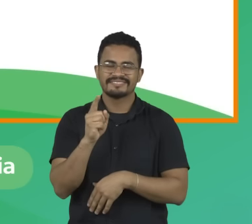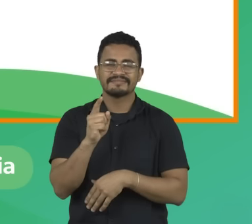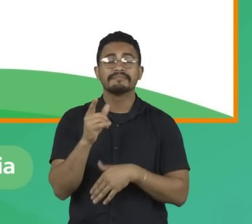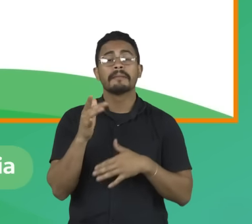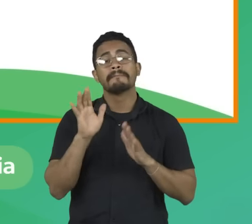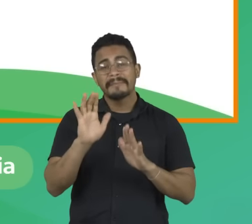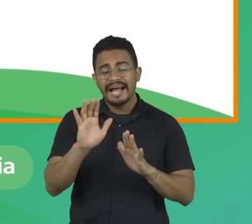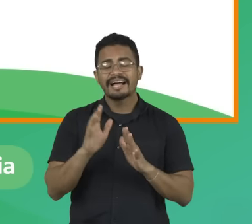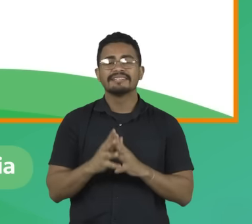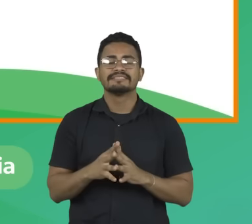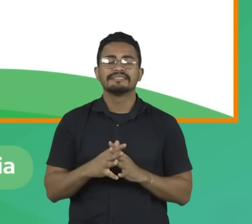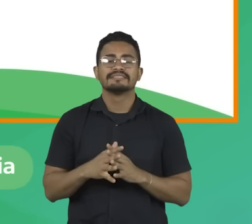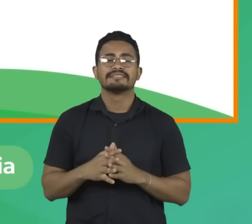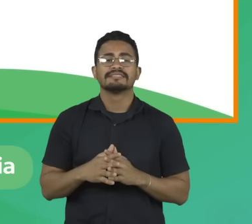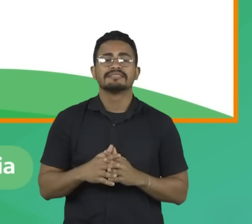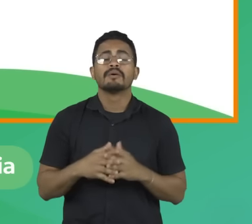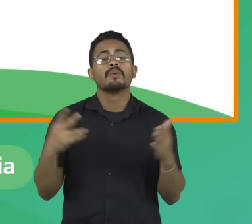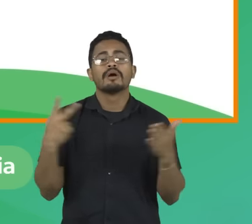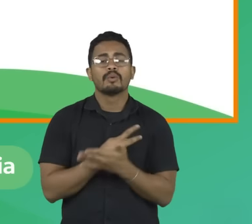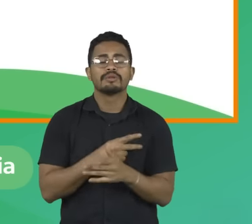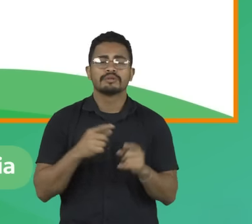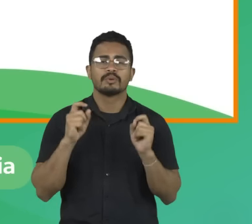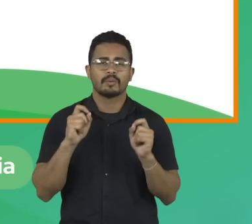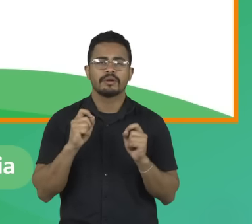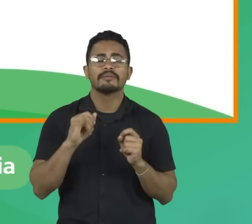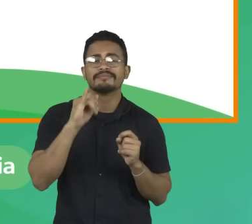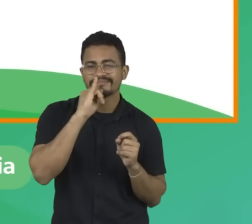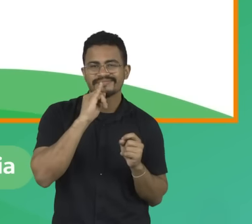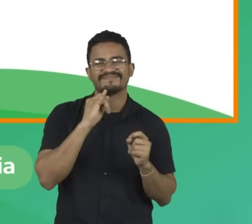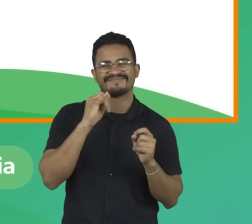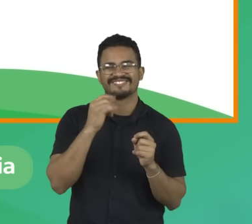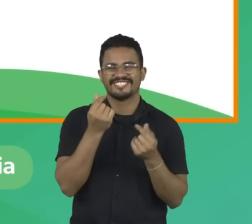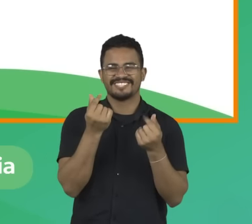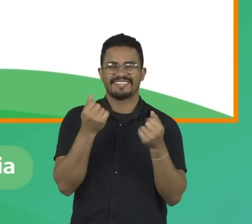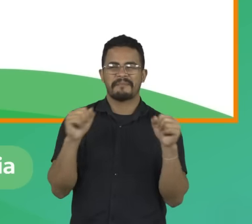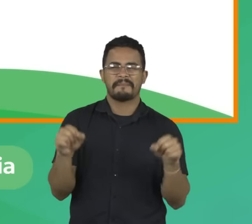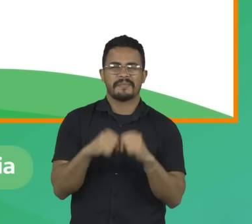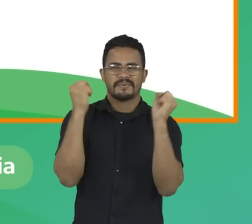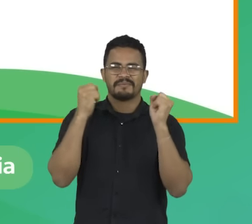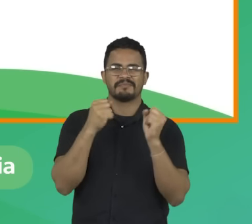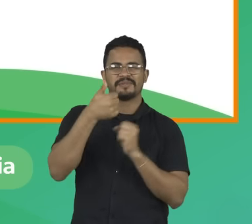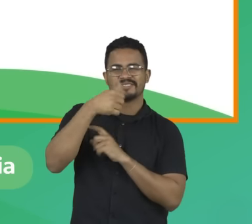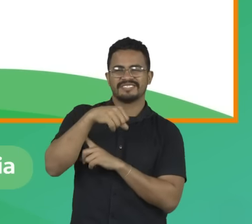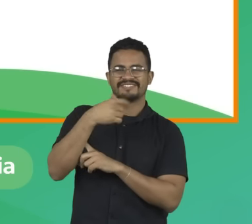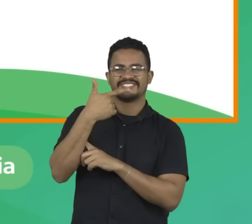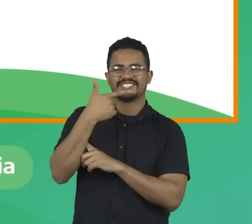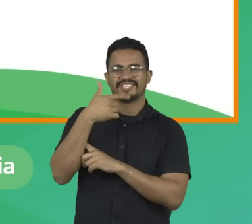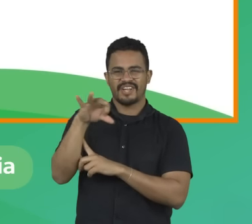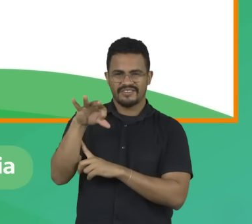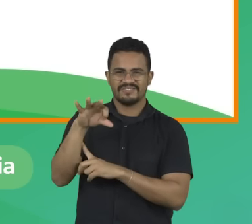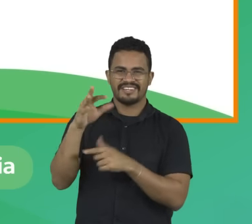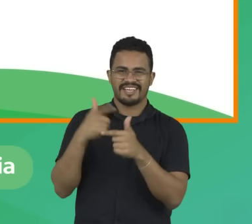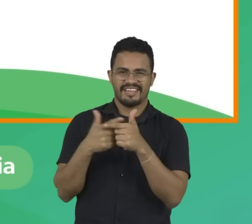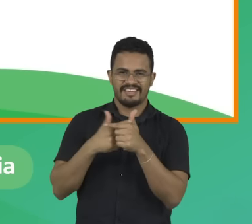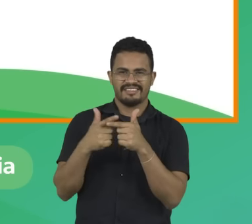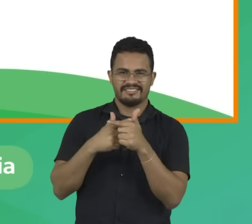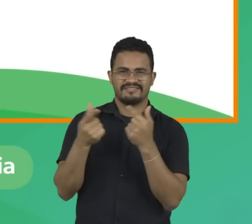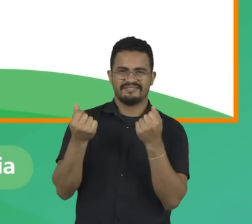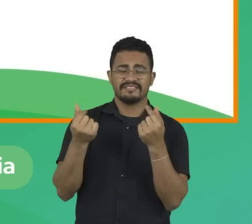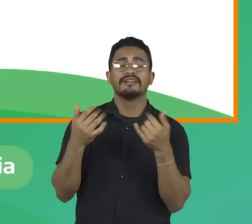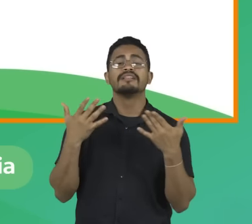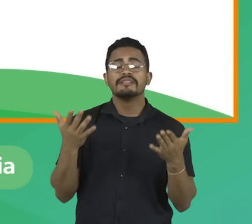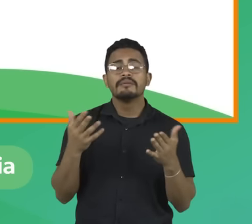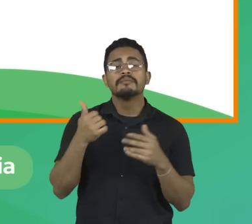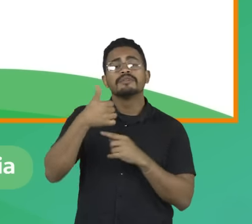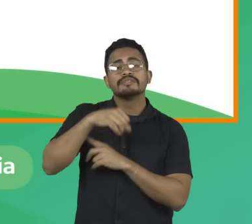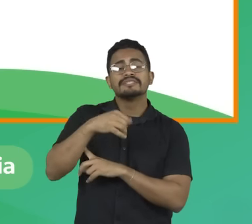Entretanto, o que aconteceu? A quebra da Bolsa de Valores em 1929 com a crise. E nos anos 30, o efeito, o